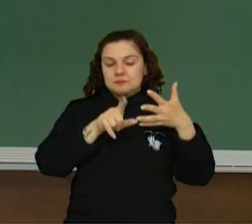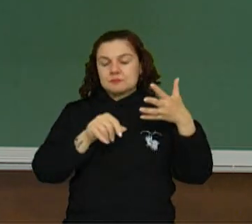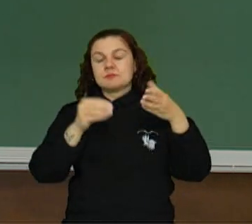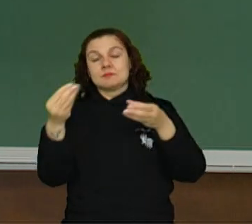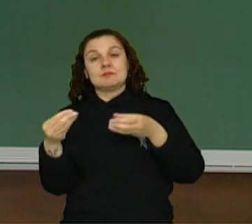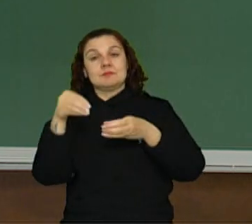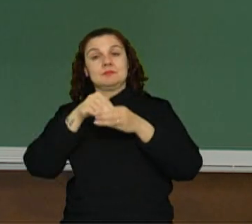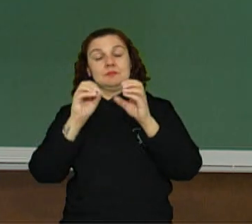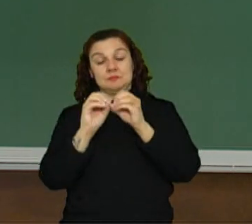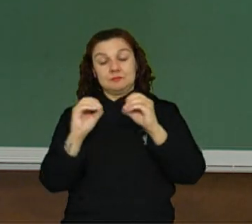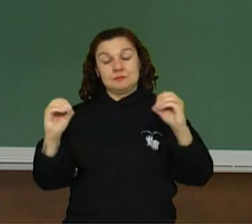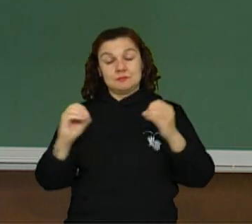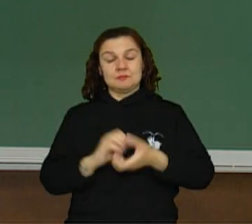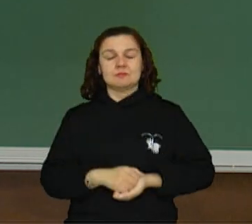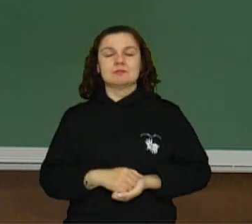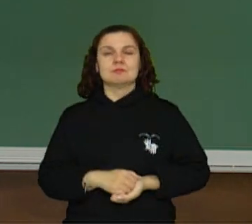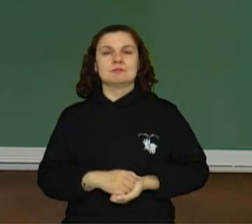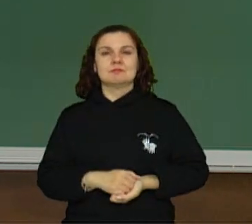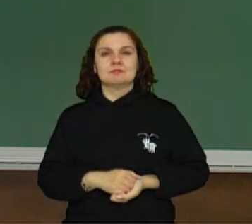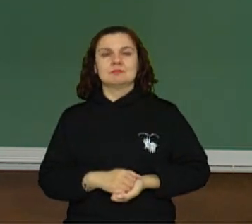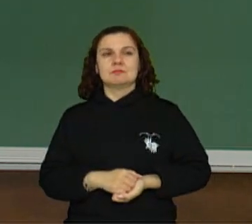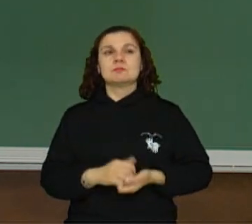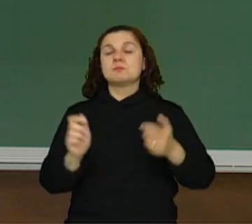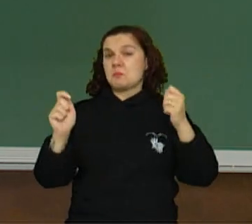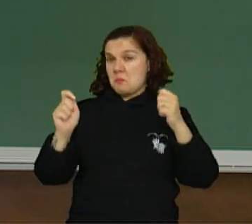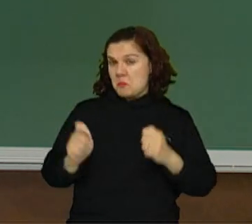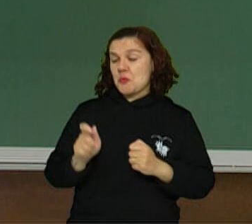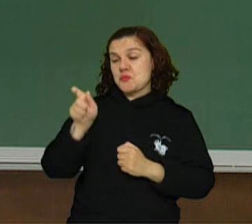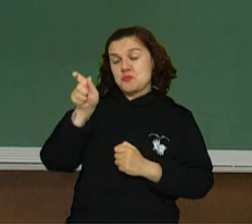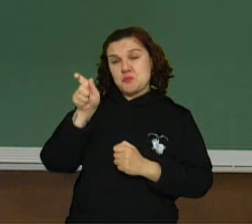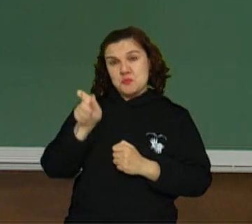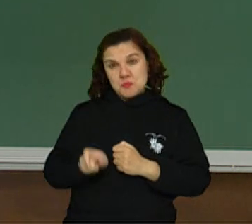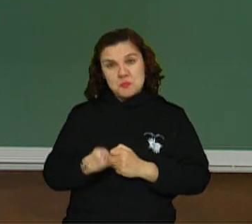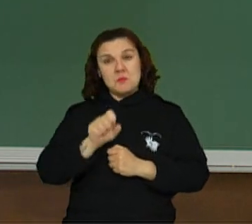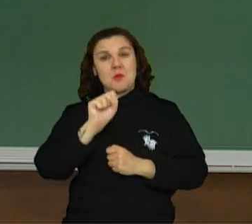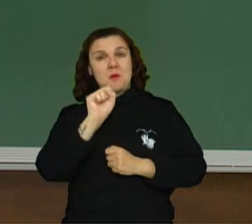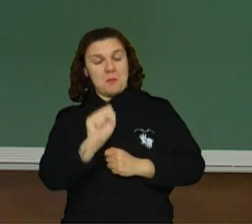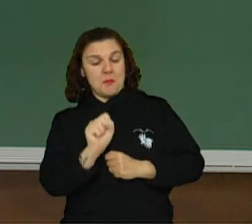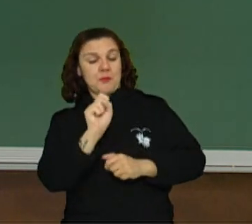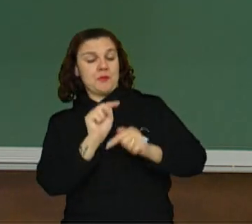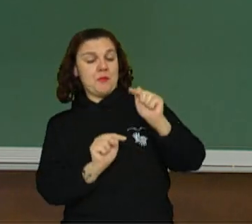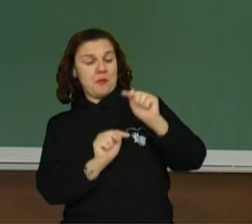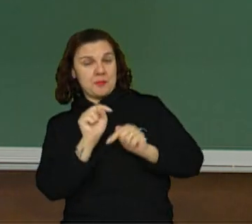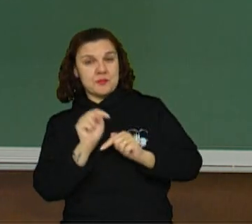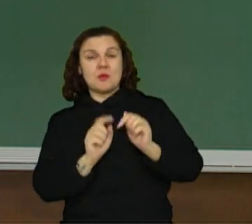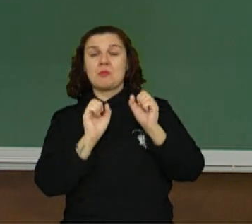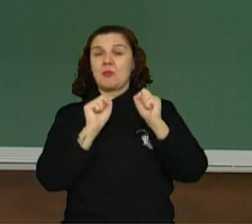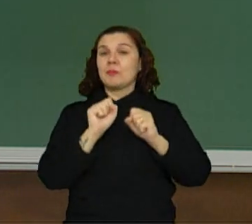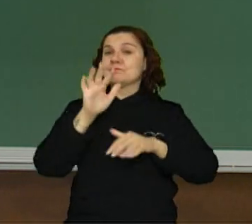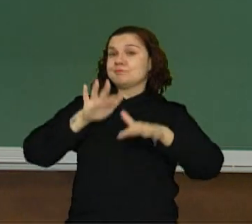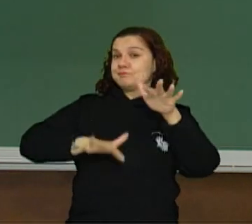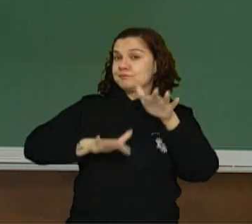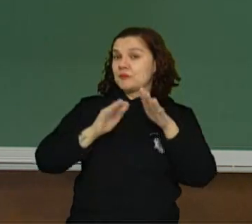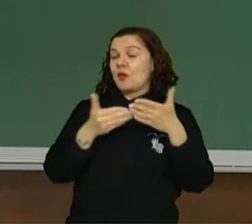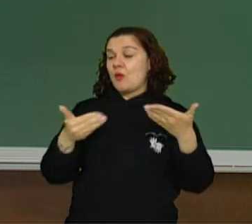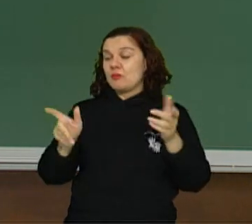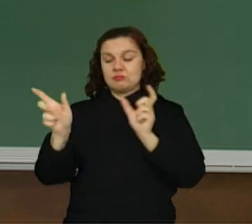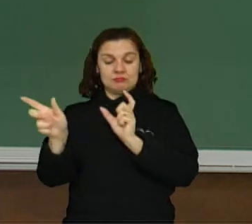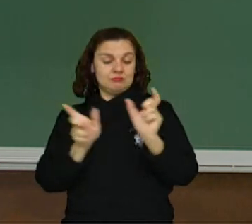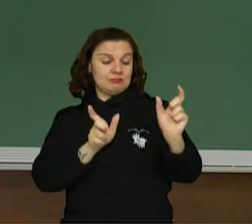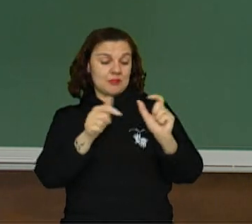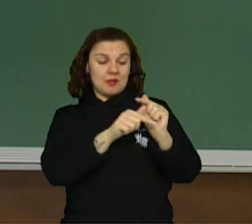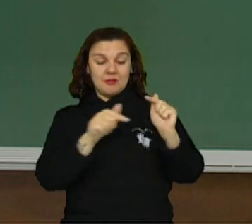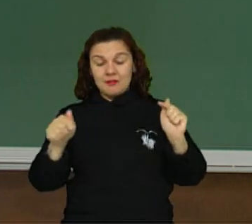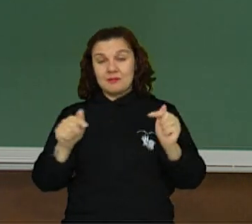papéis dentro de uma oração. Então, ele pode ser um sujeito, pode ser um objeto, depende ali a localização e